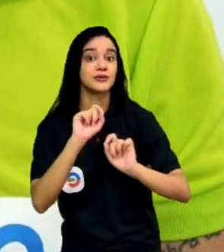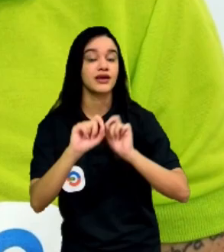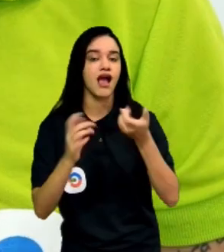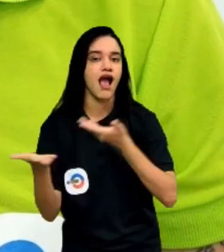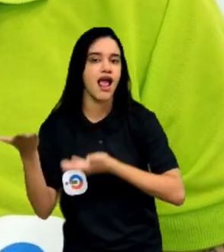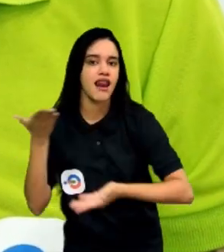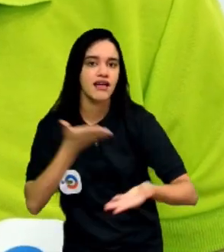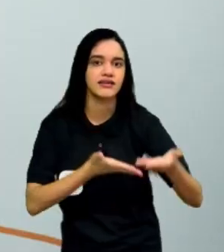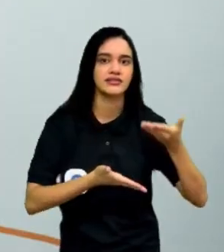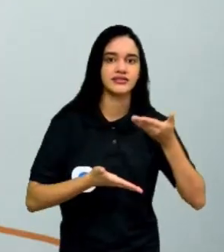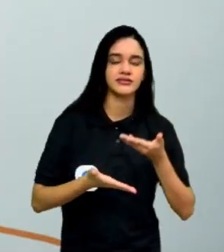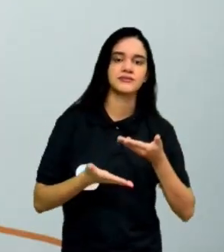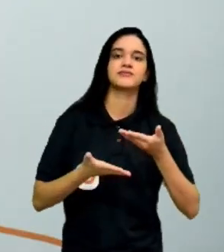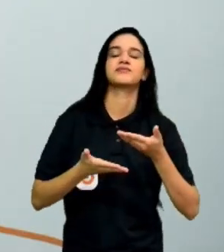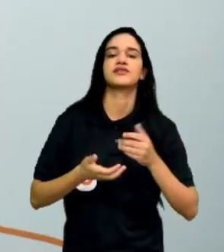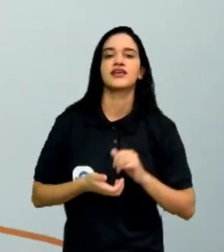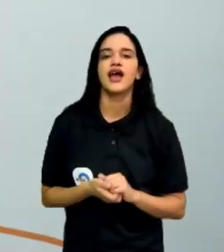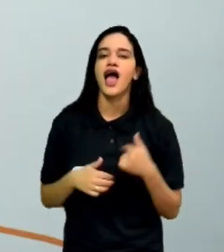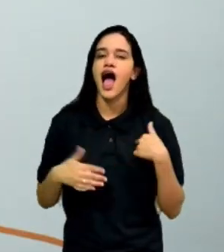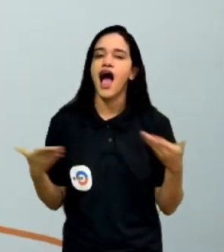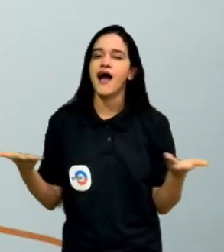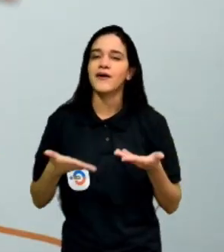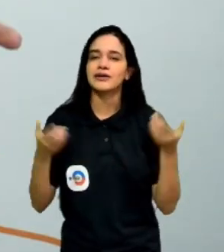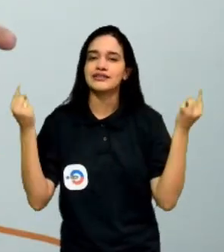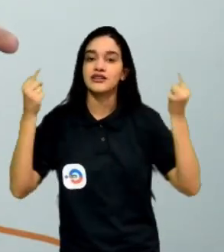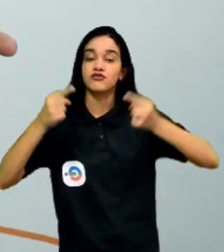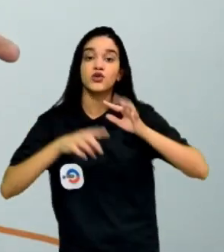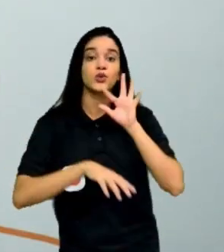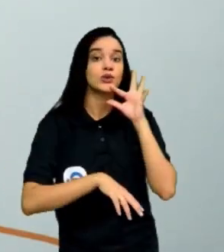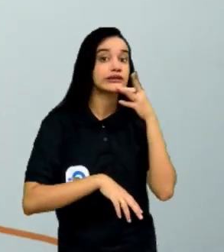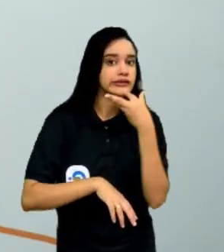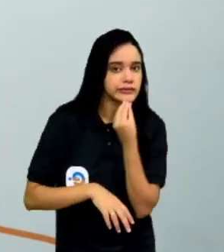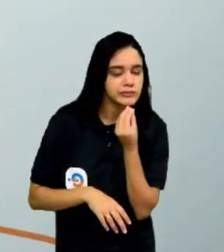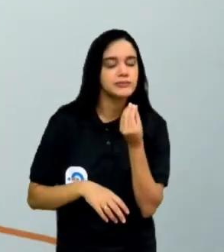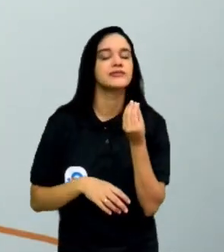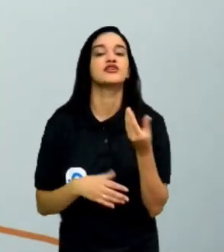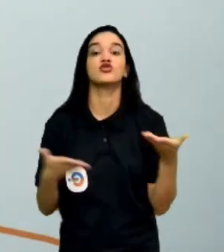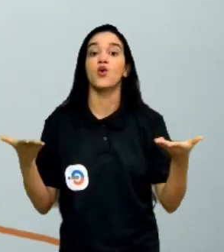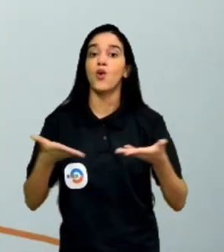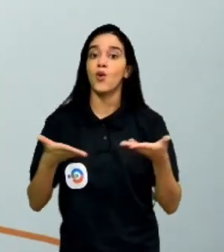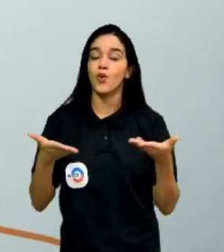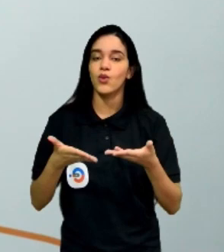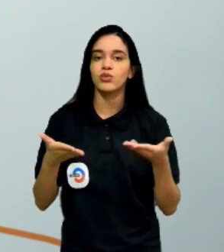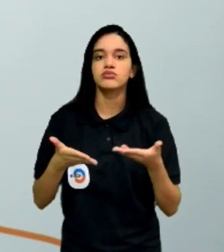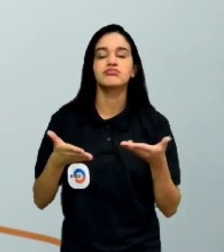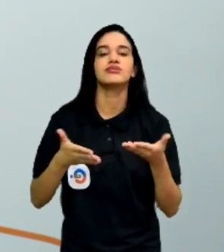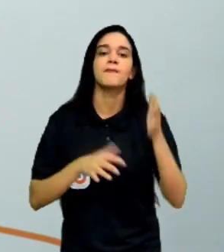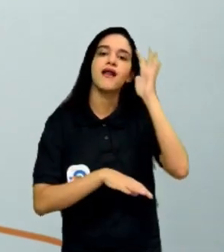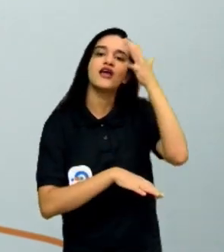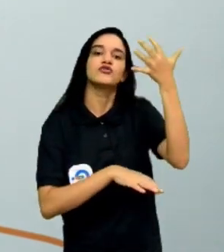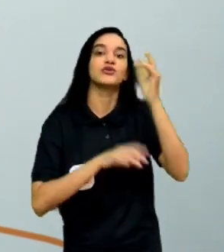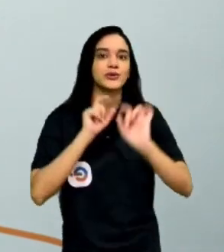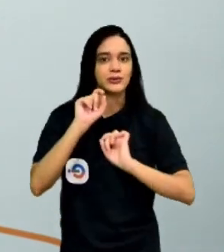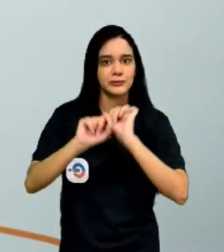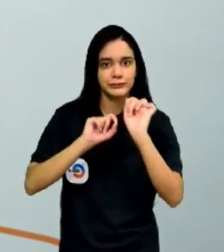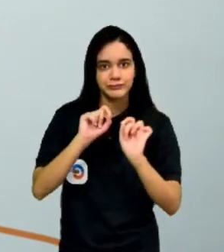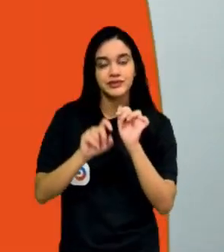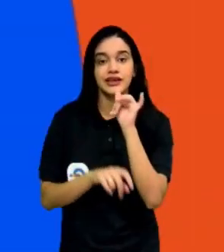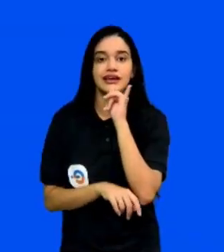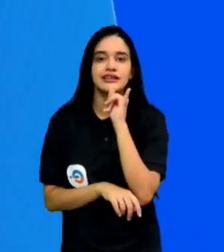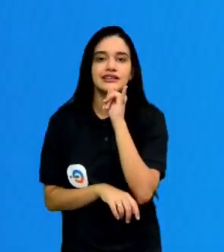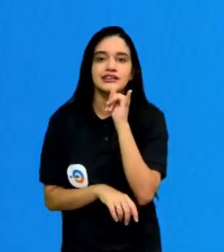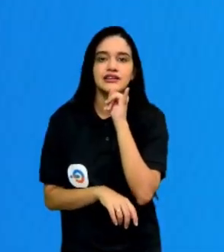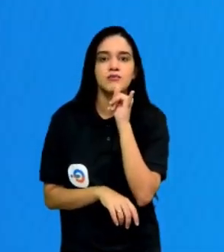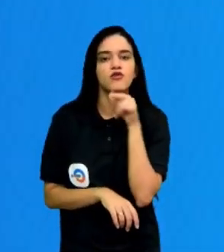entre essas grandezas. Te desafio a usar os conhecimentos que vimos hoje para resolver a seguinte situação. Suponha que